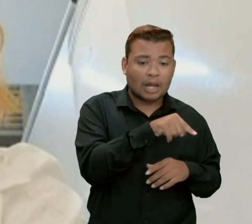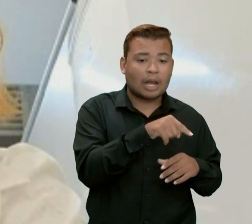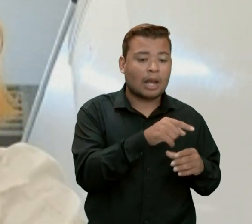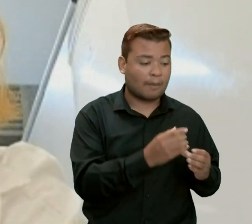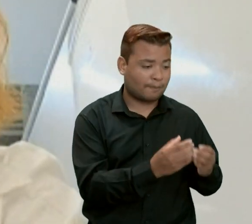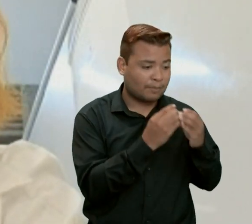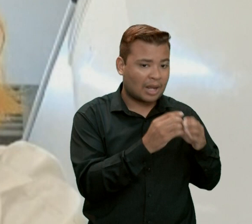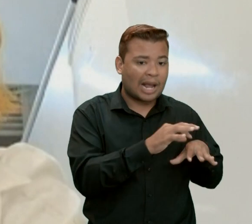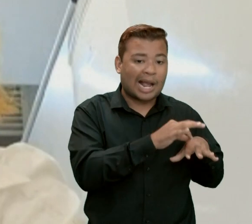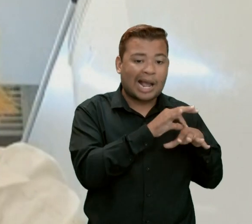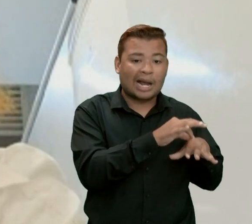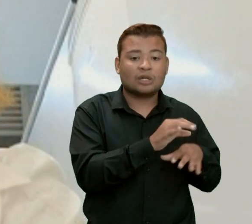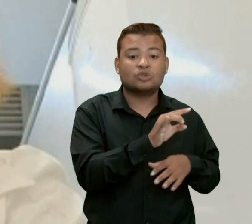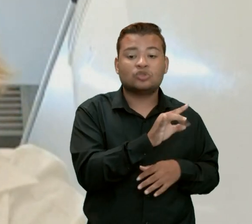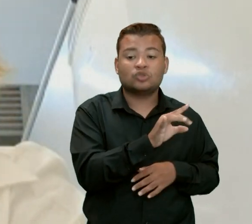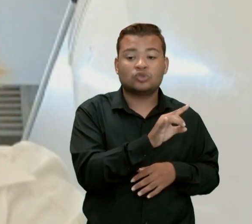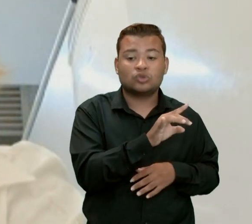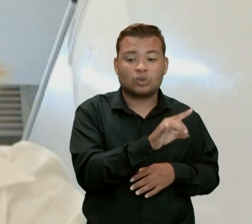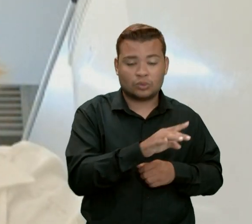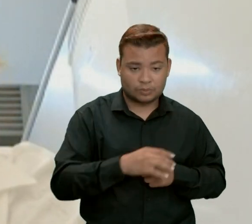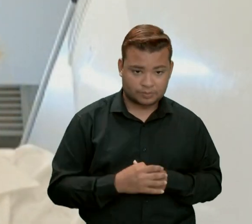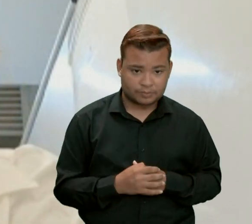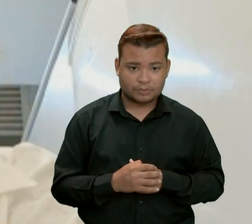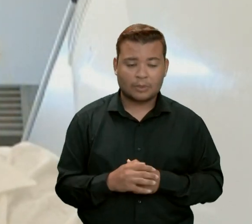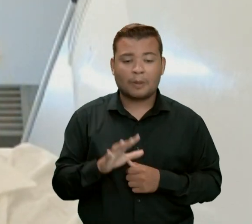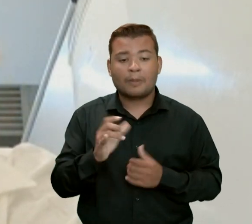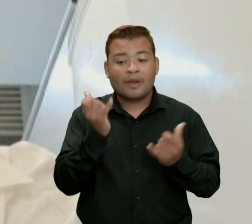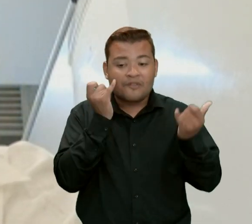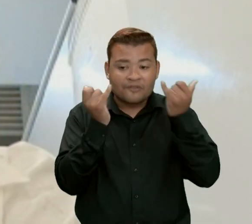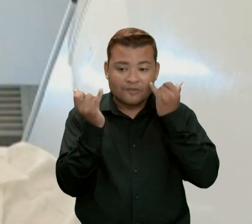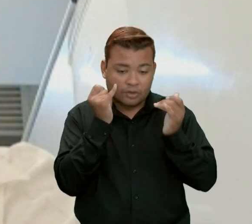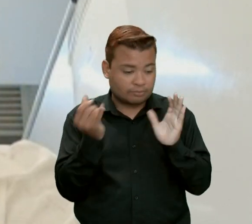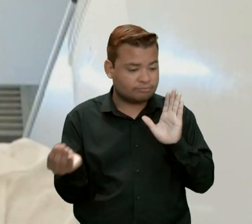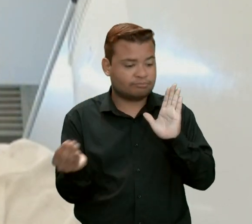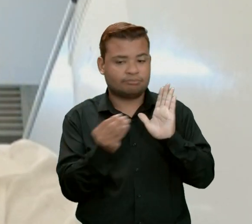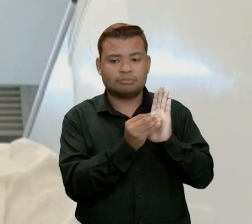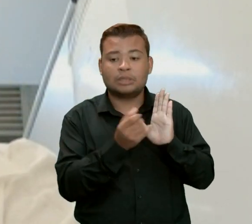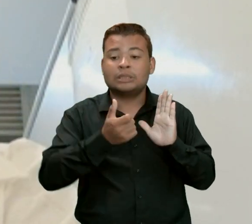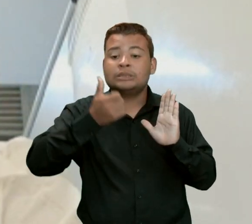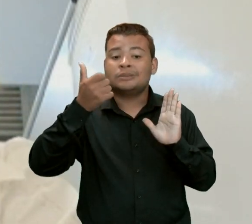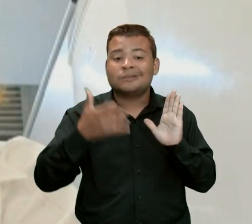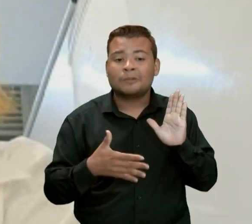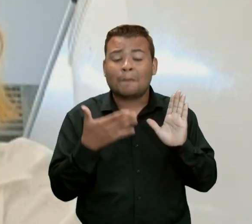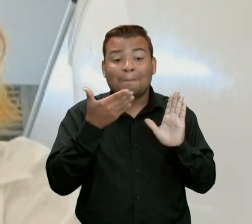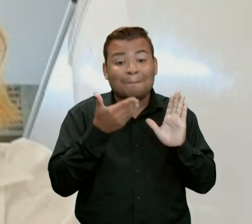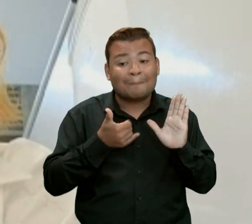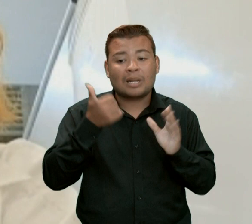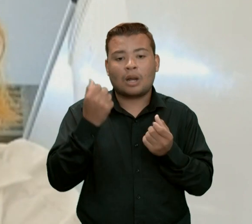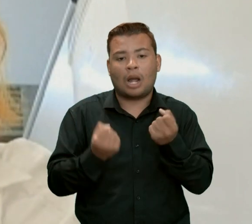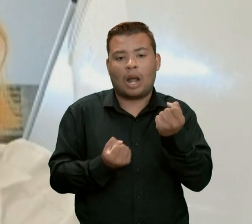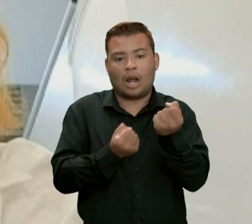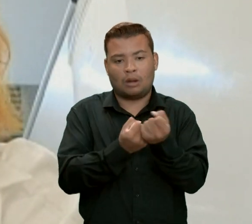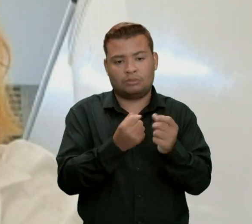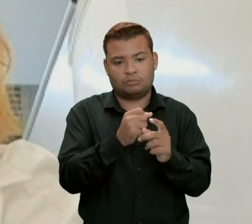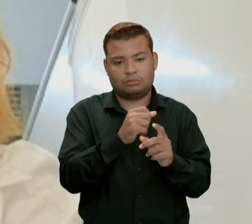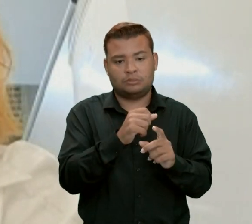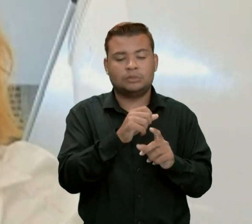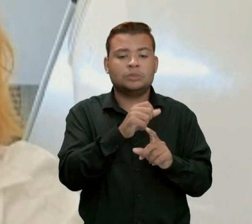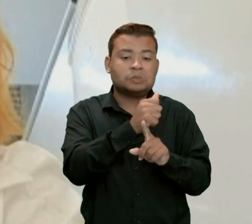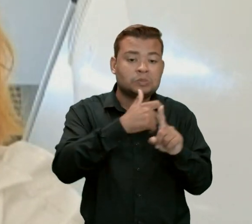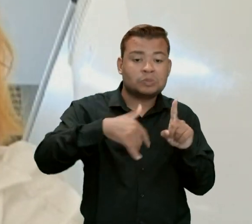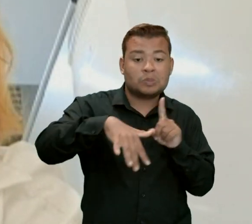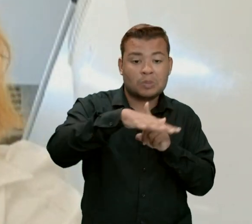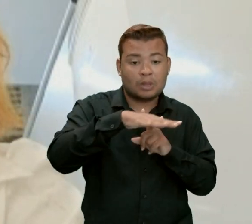carne, mas com a informação de que seria melhor para o ambiente a substituição